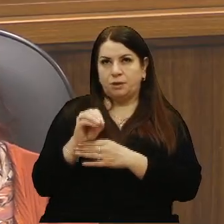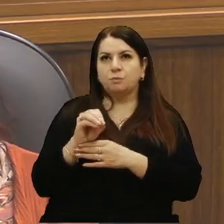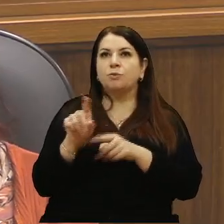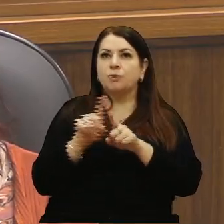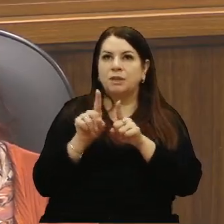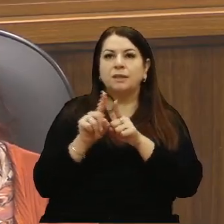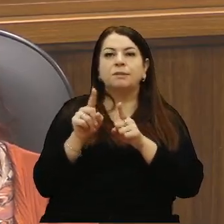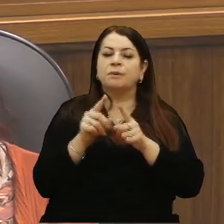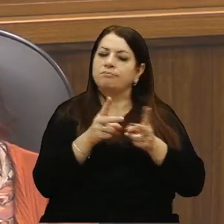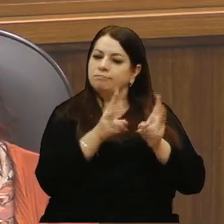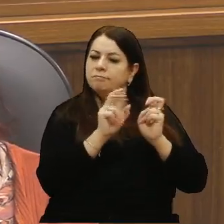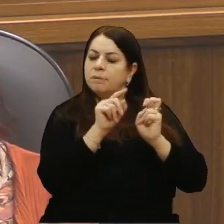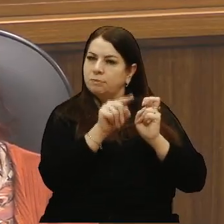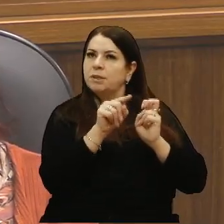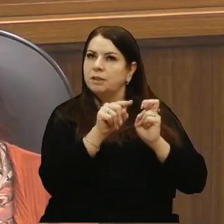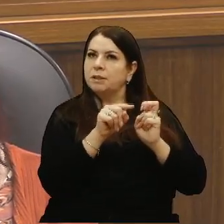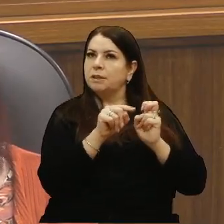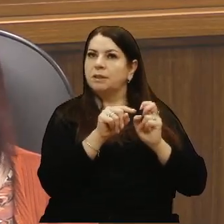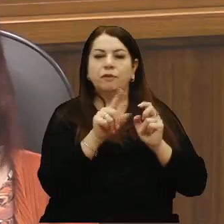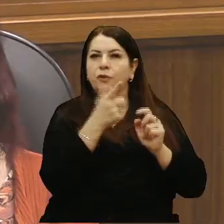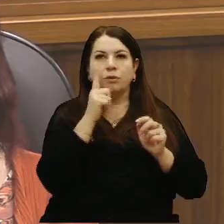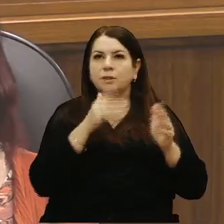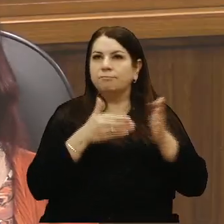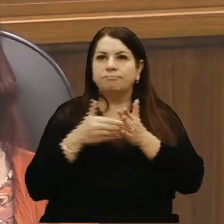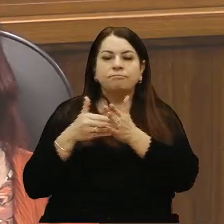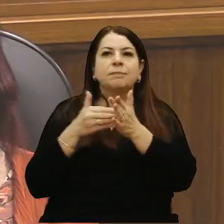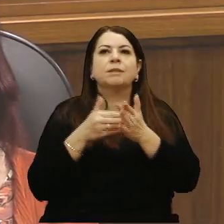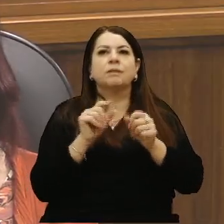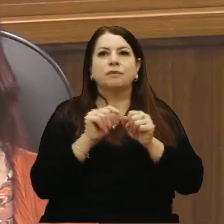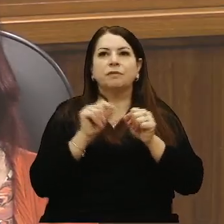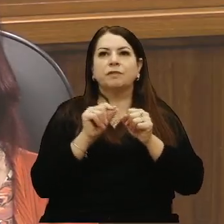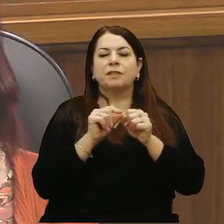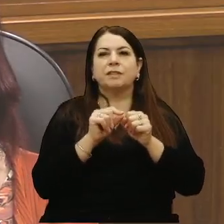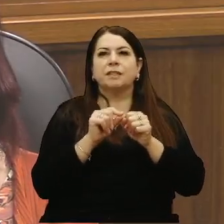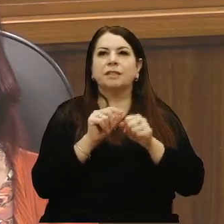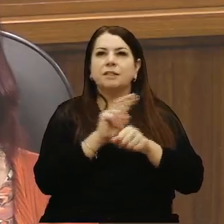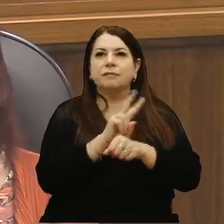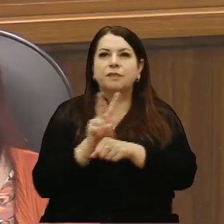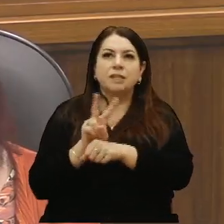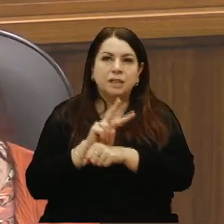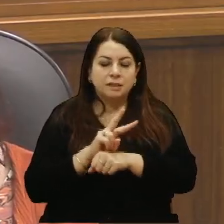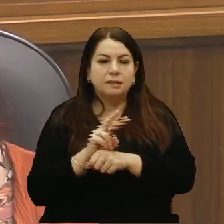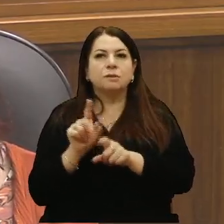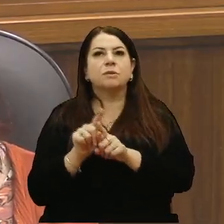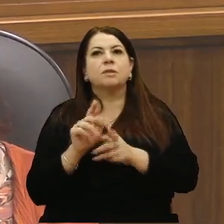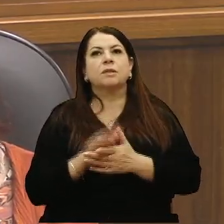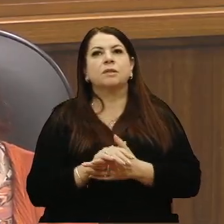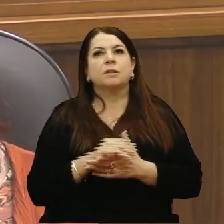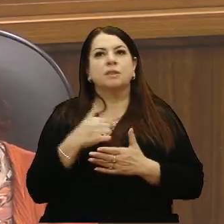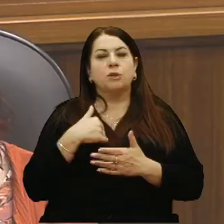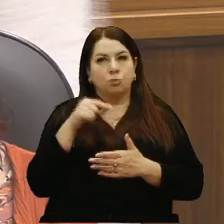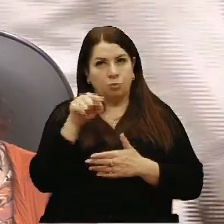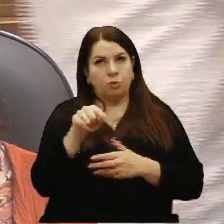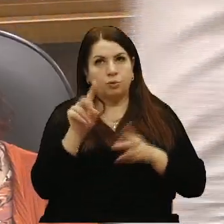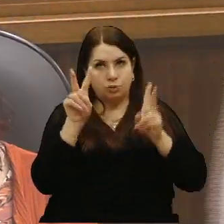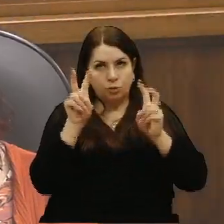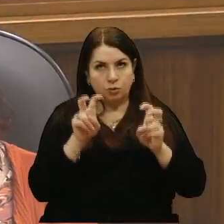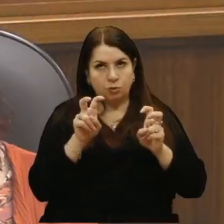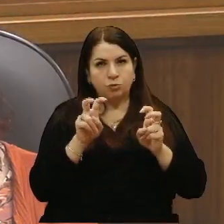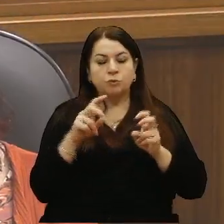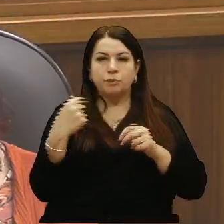mesmo identificado, foi impedido de realizar suas fiscalizações. Eu trago esse assunto aqui